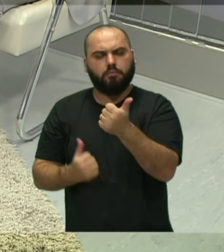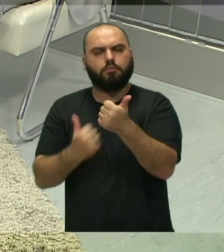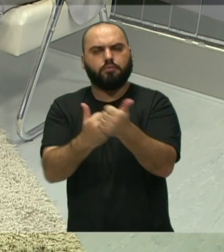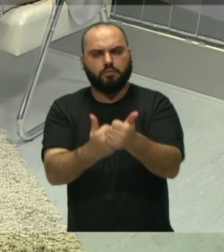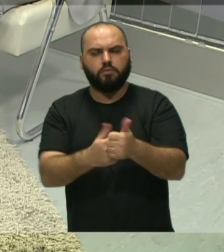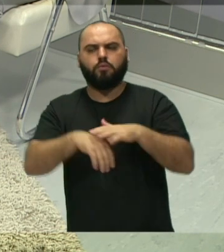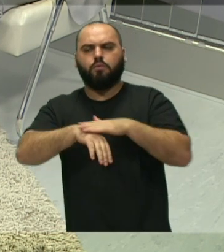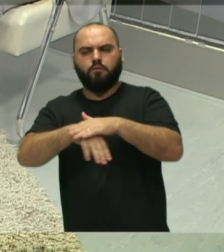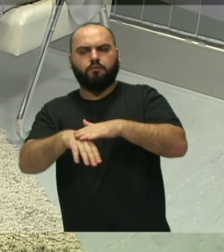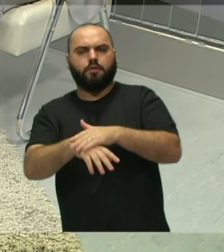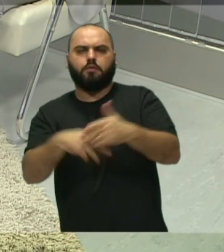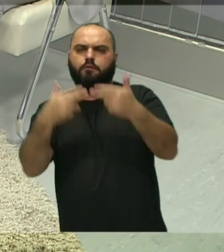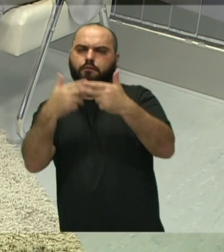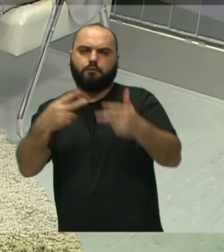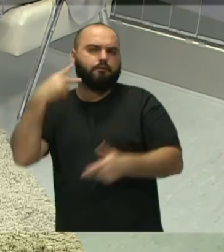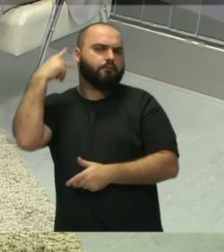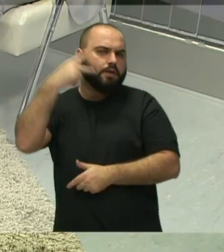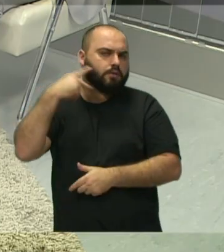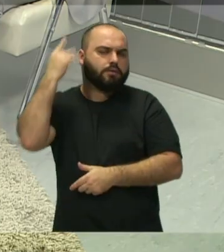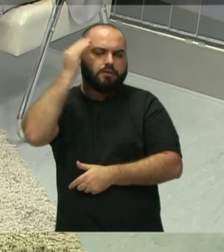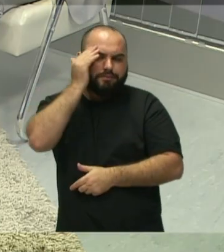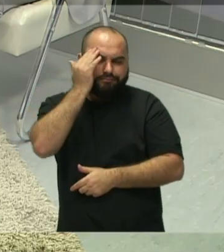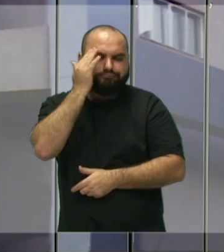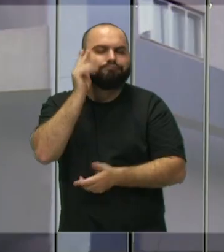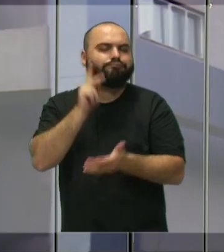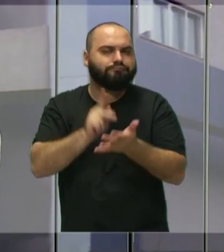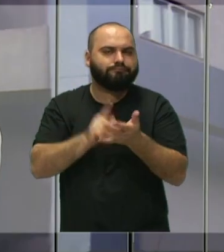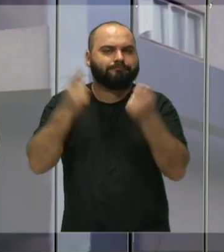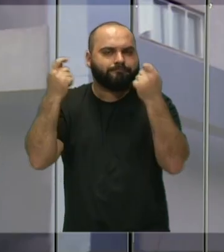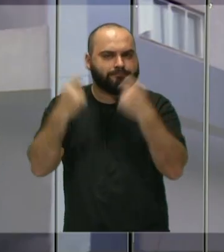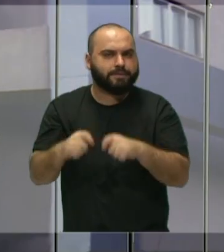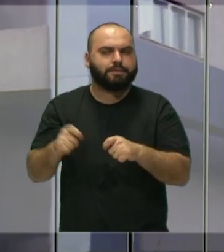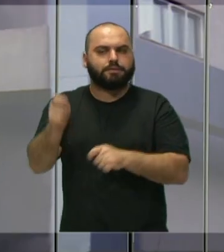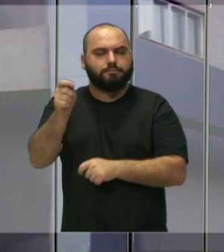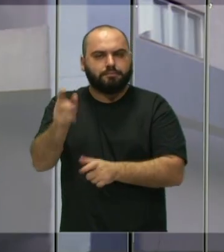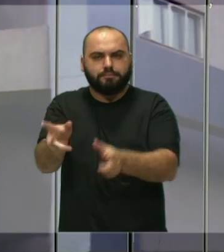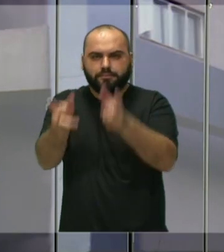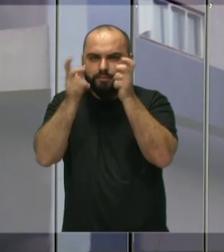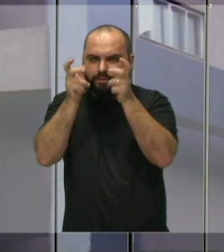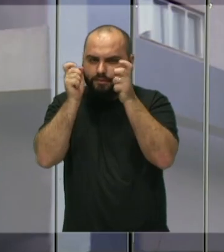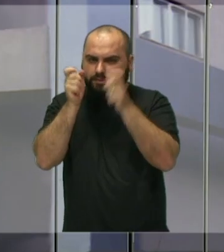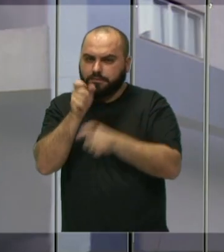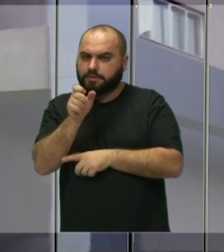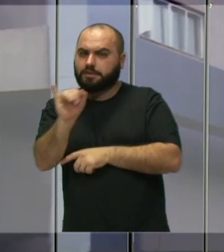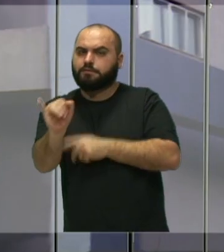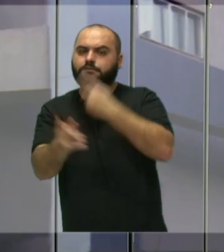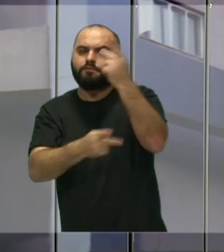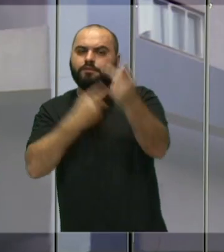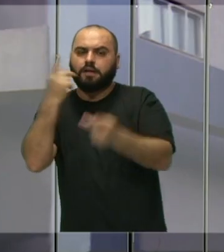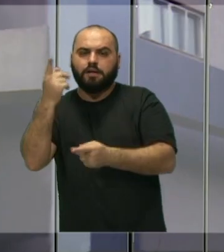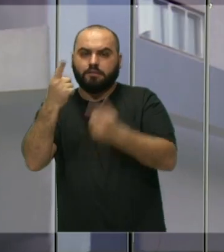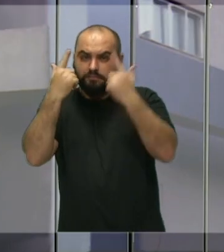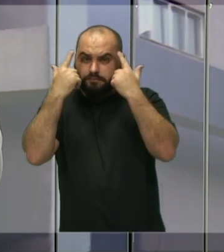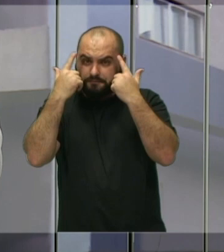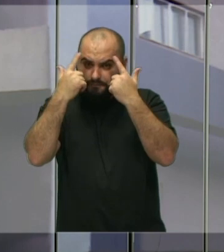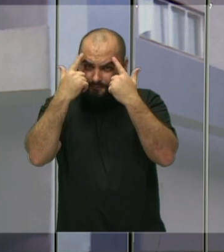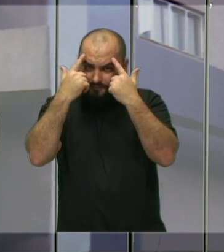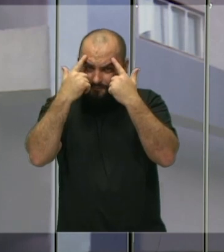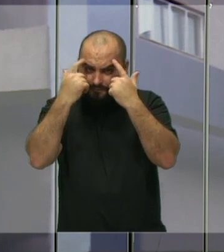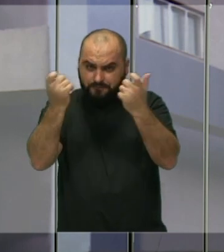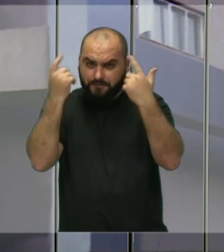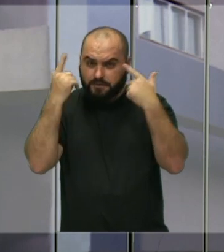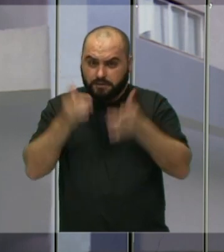com muitos parlamentares que entendem a necessidade e observam que quando a gente fala dessa questão da violência obstétrica, é